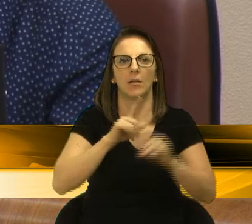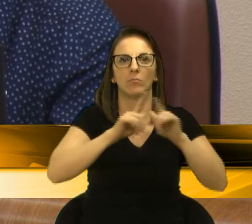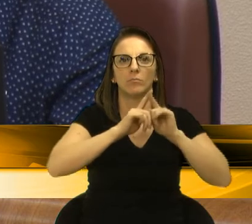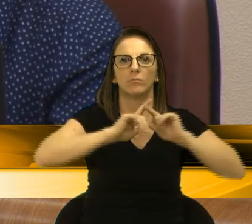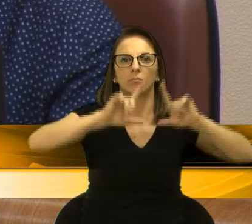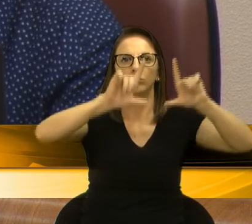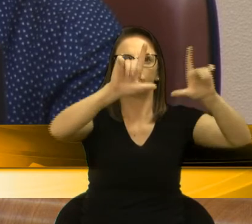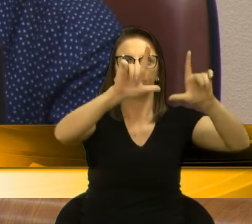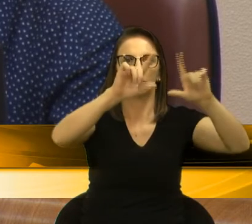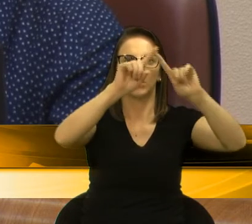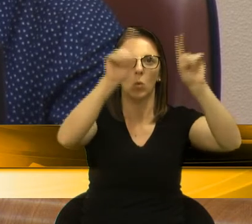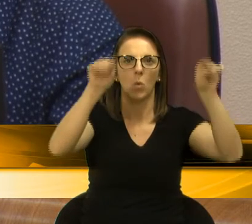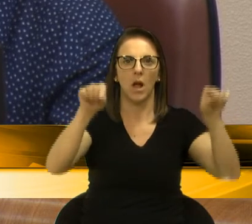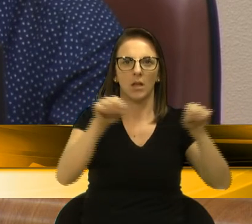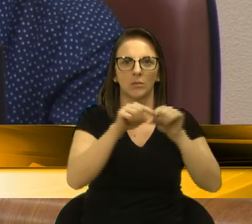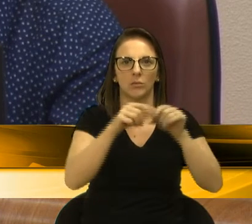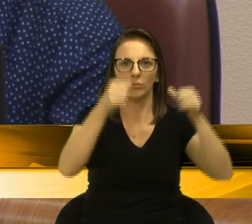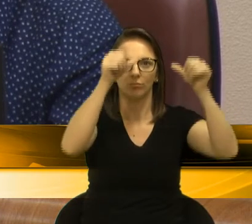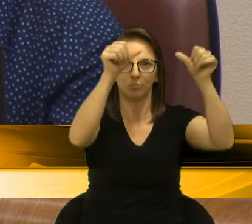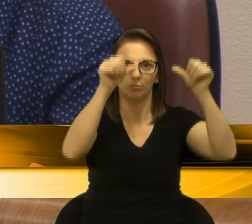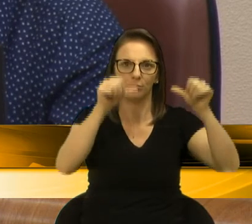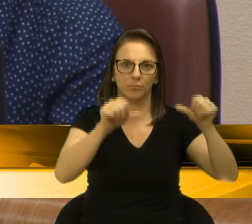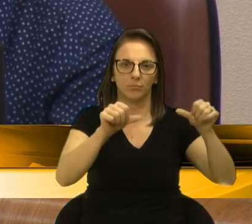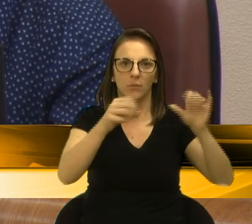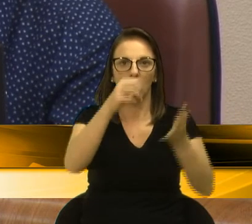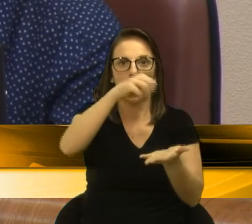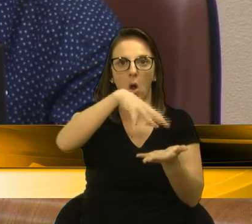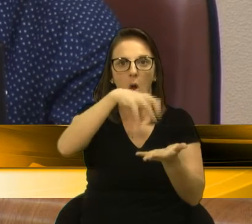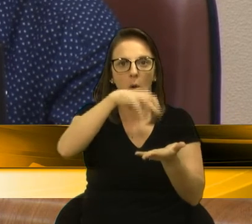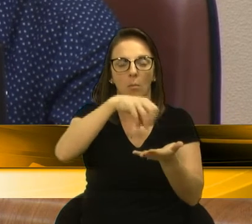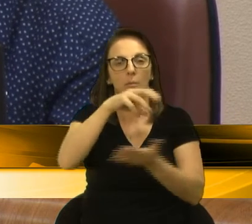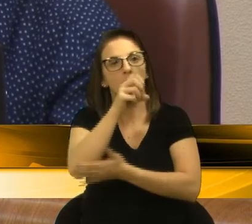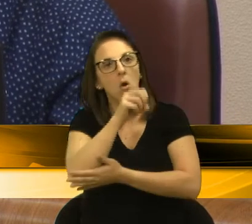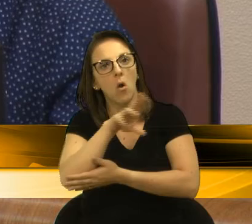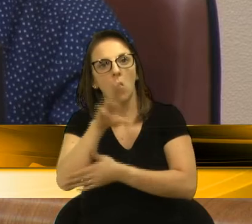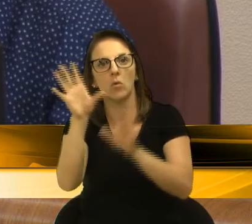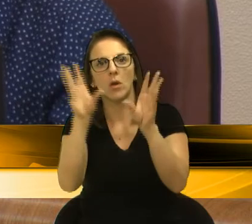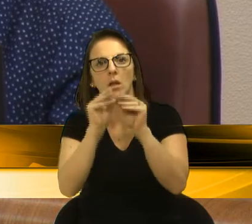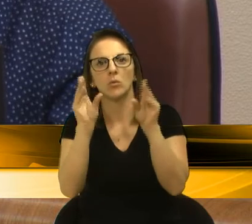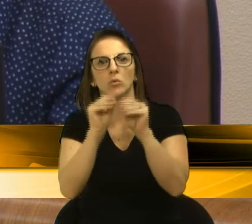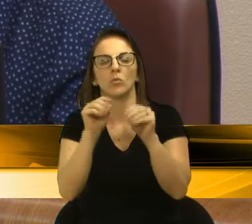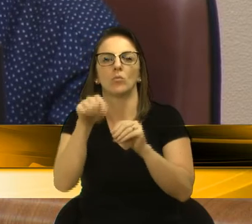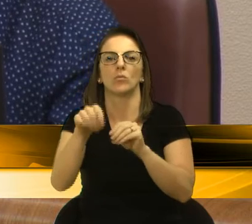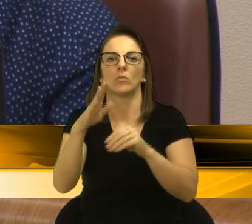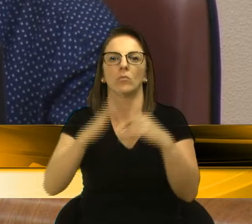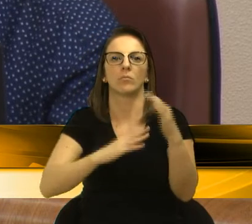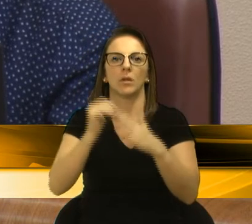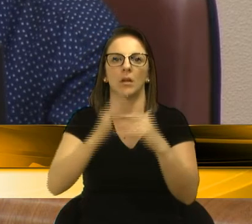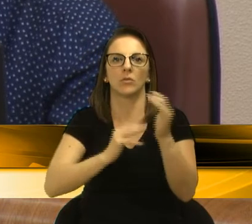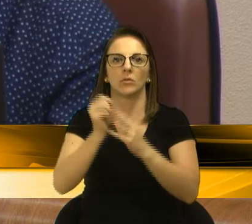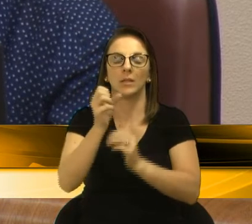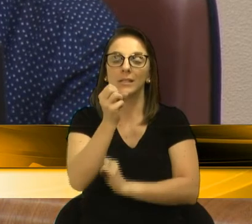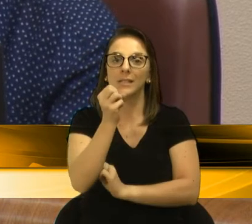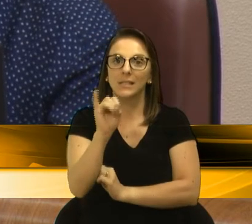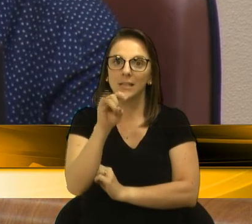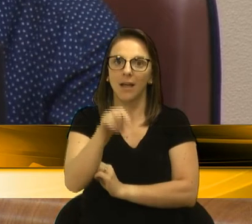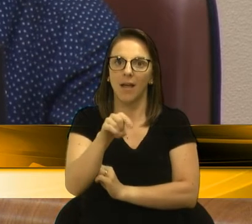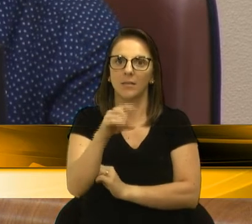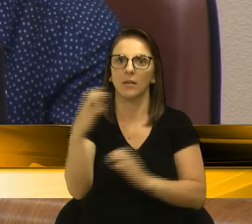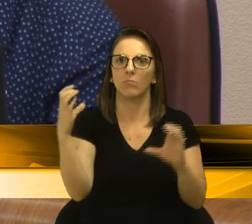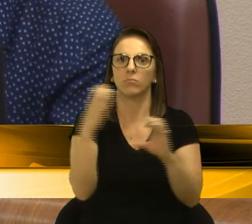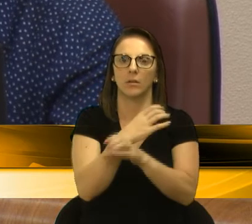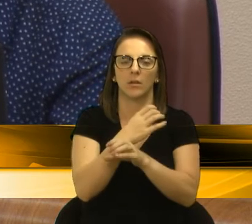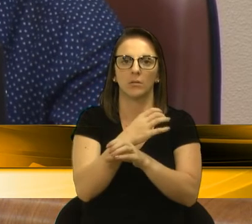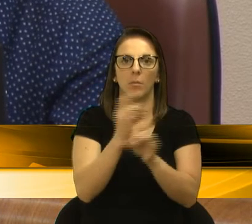ou de editais ou de resumo desses atos, quando materialmente estará cumprida a disposição, isto